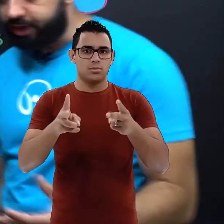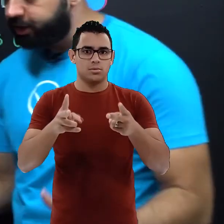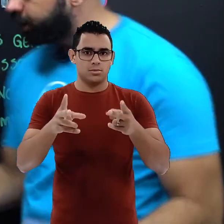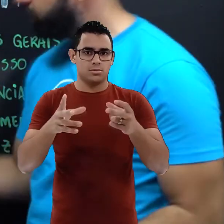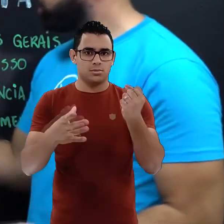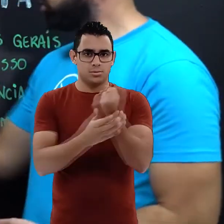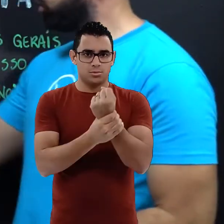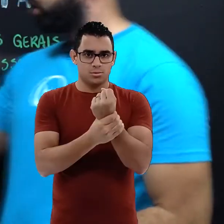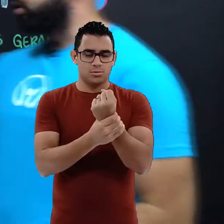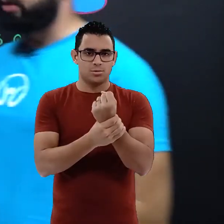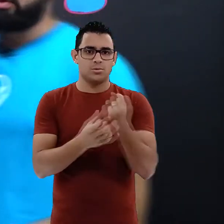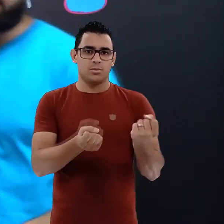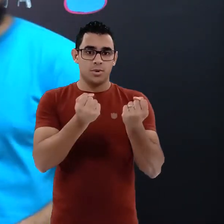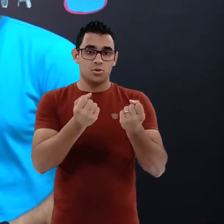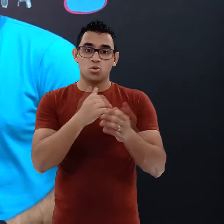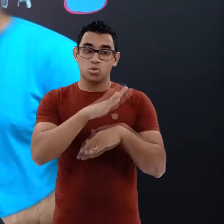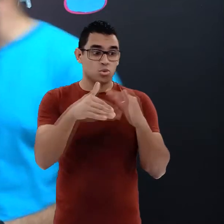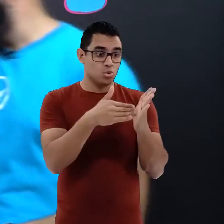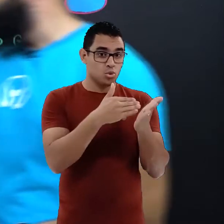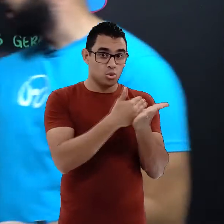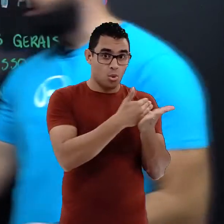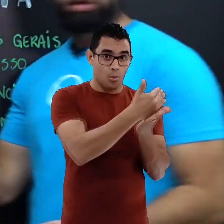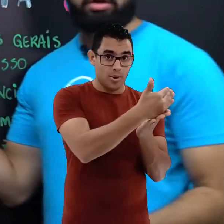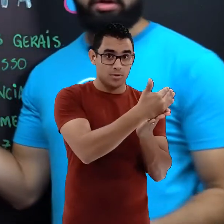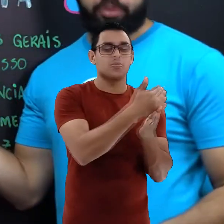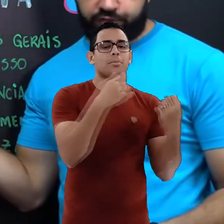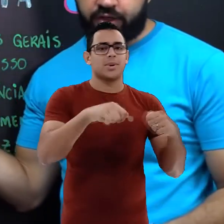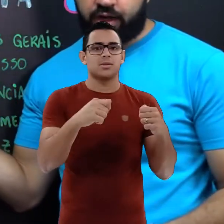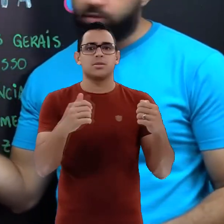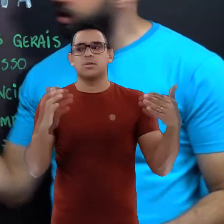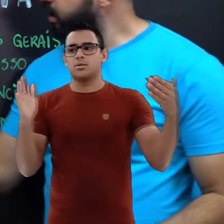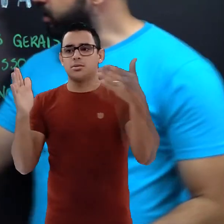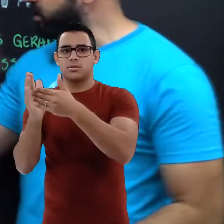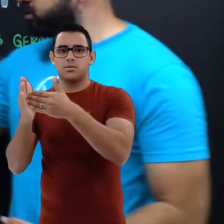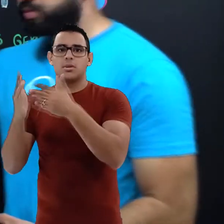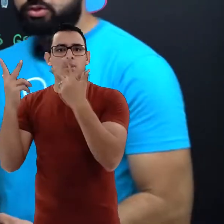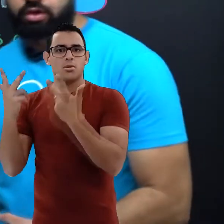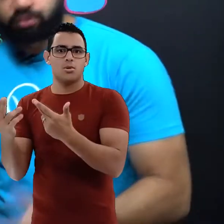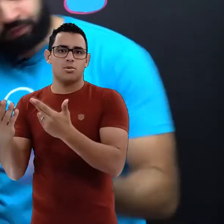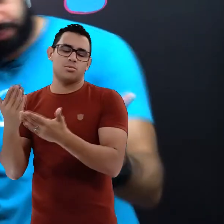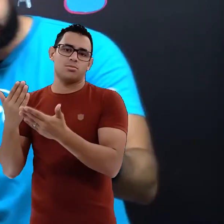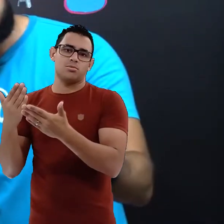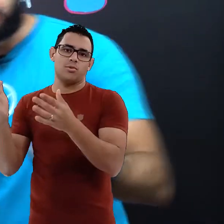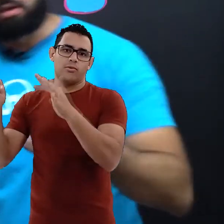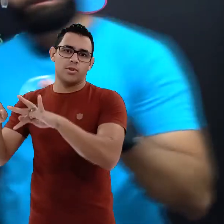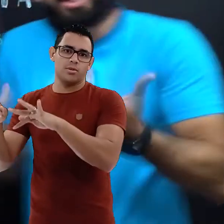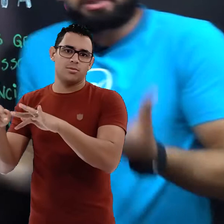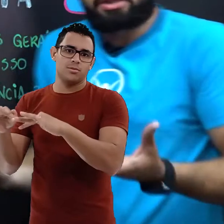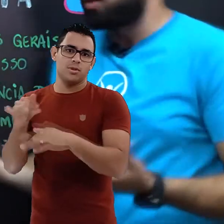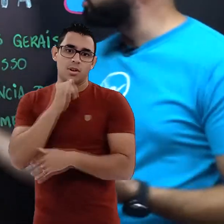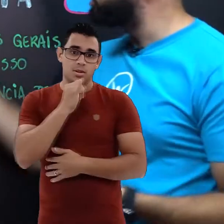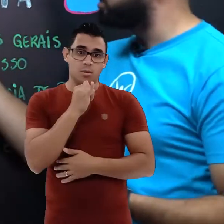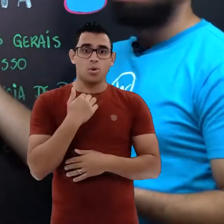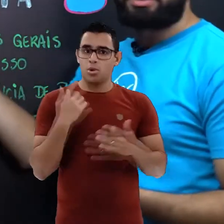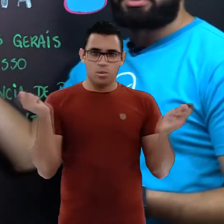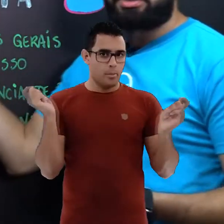Ou seja, tudo que eu tenho no início, eu devo ter no final. Isso, pessoal, que eu estou falando para vocês, são